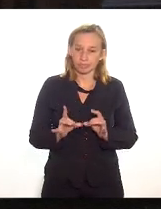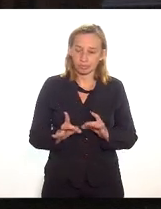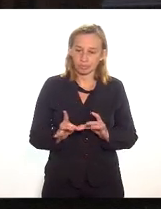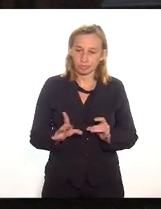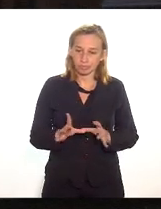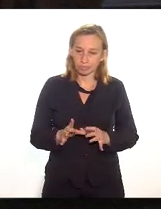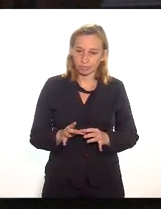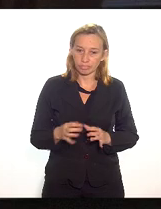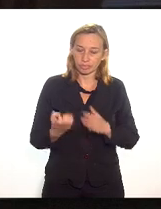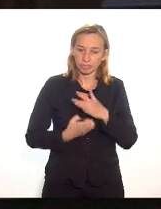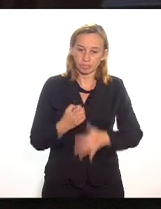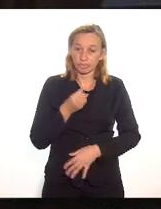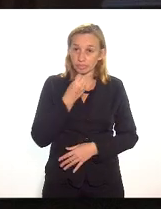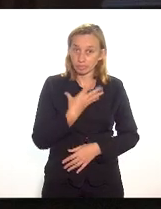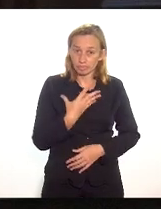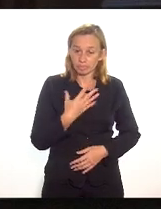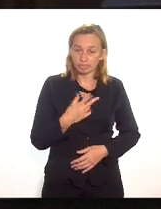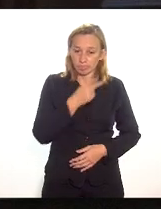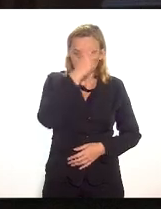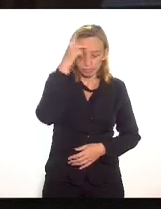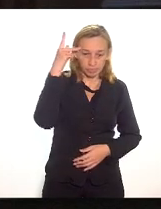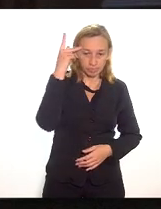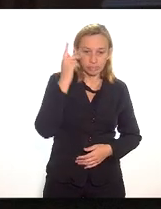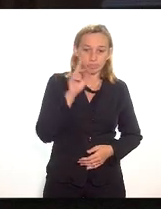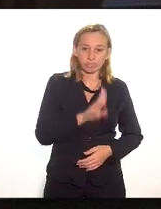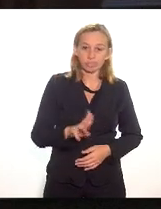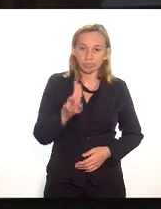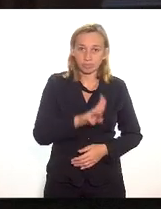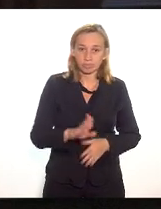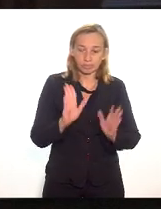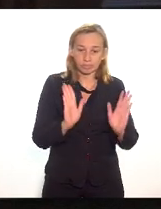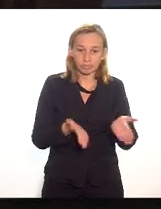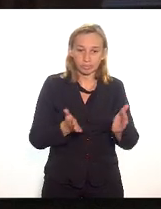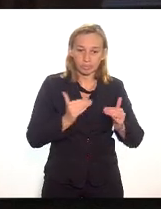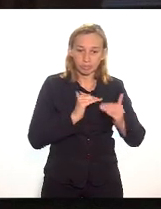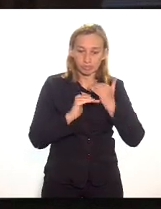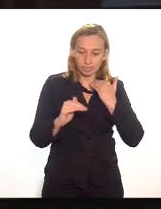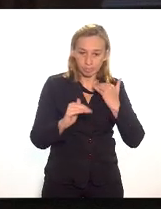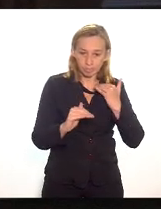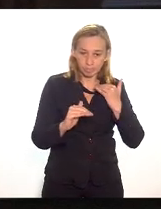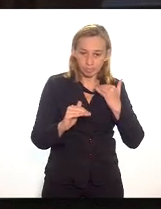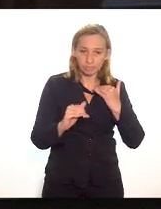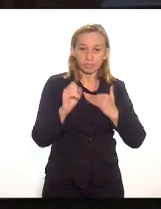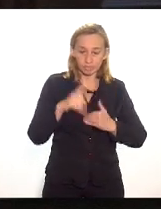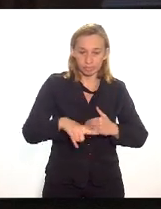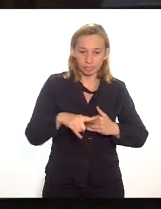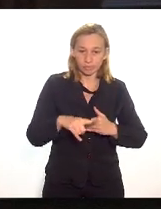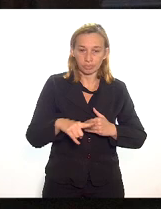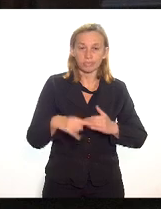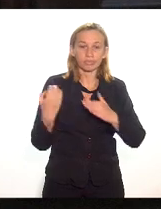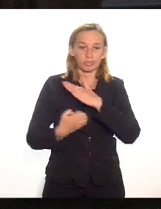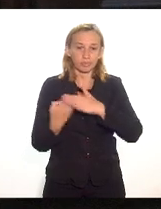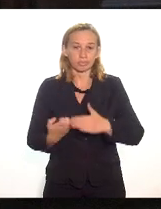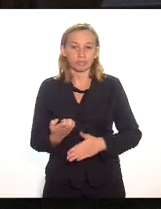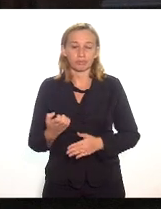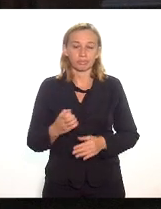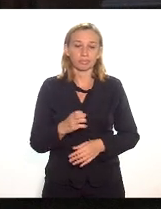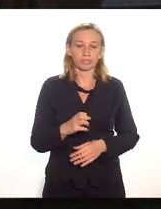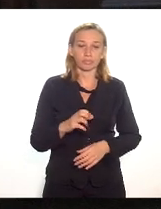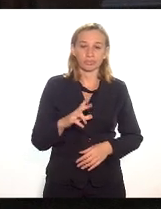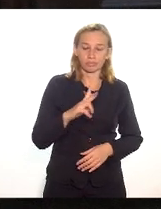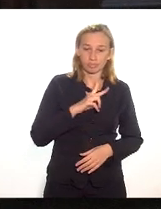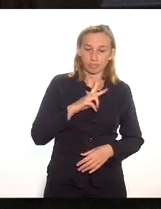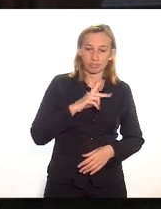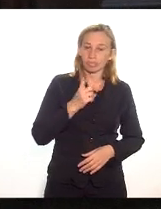bom, as pessoas que estão usando hoje o metrô, que é uma empresa privatizada, não